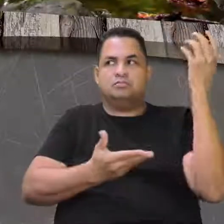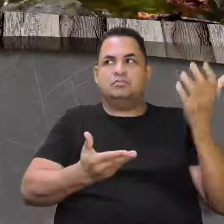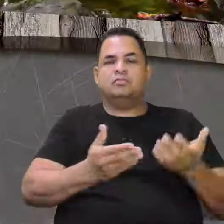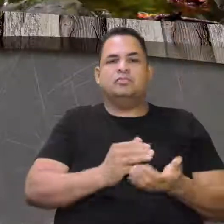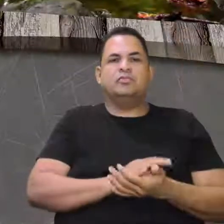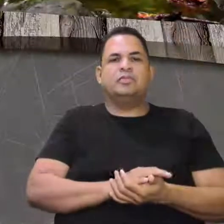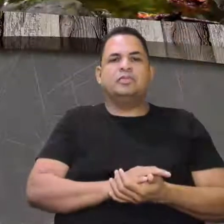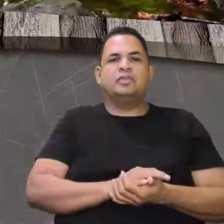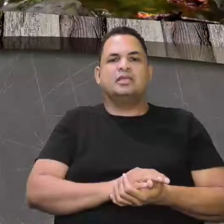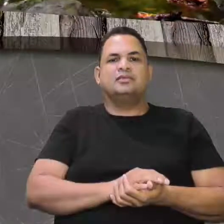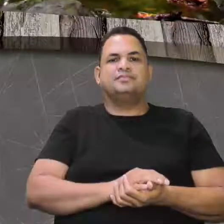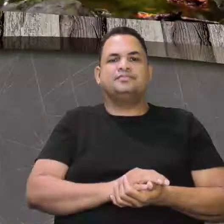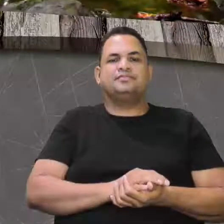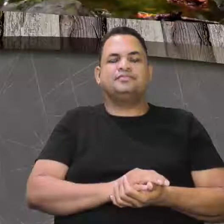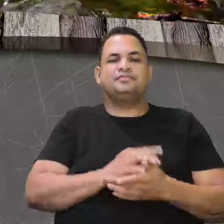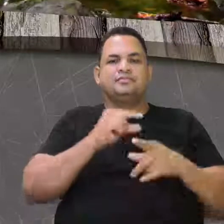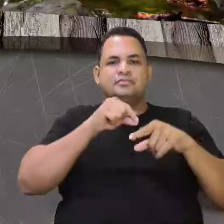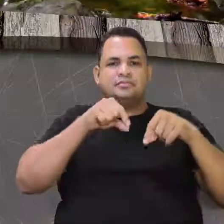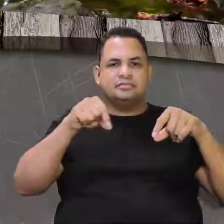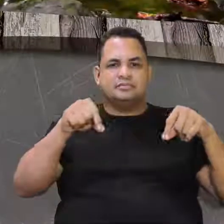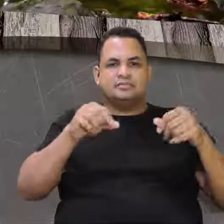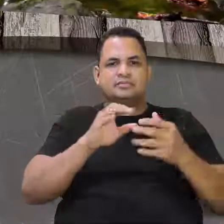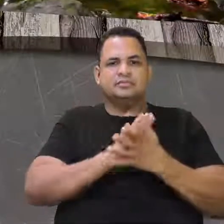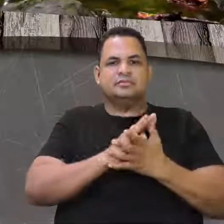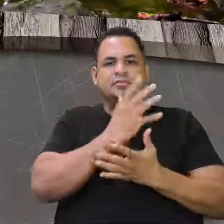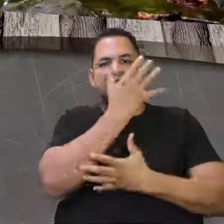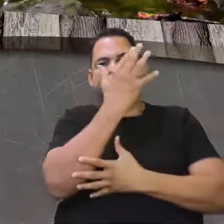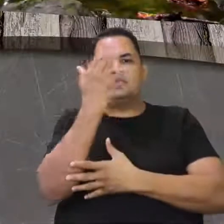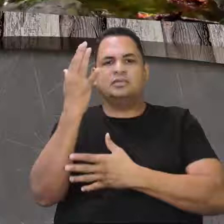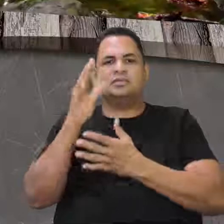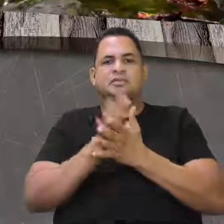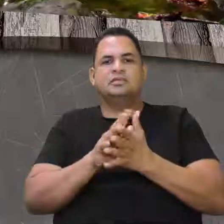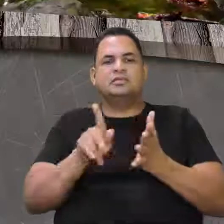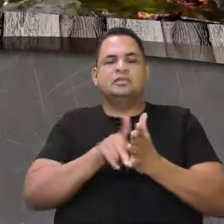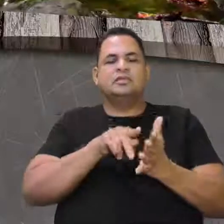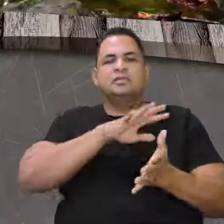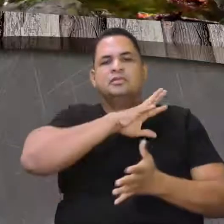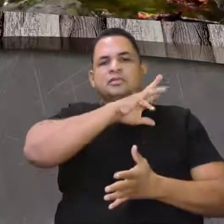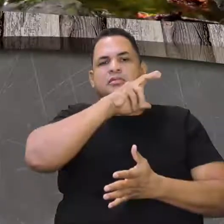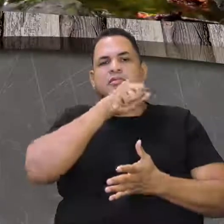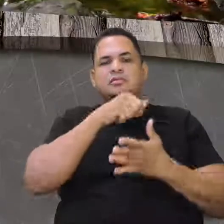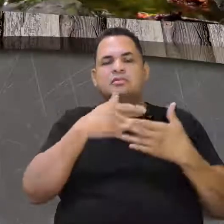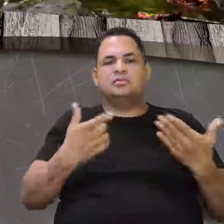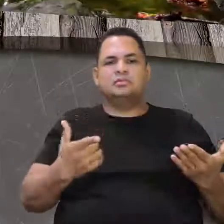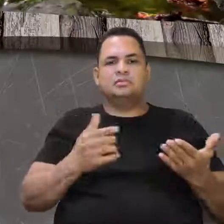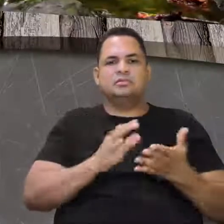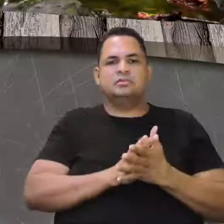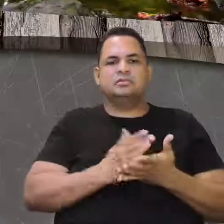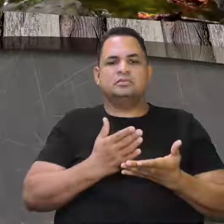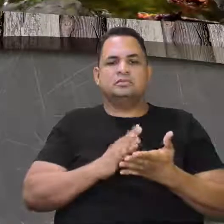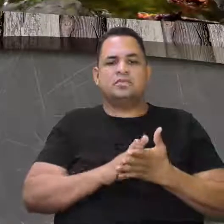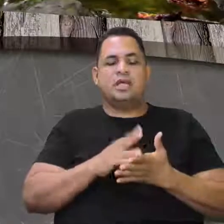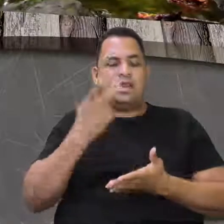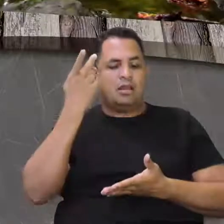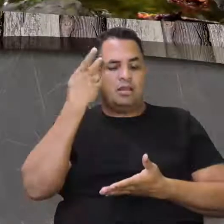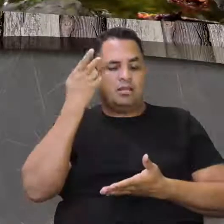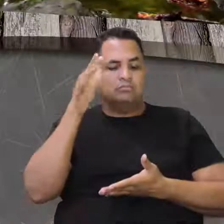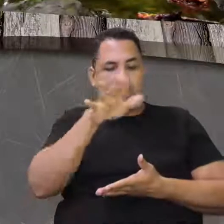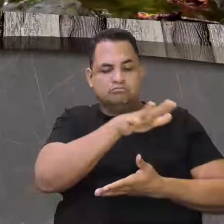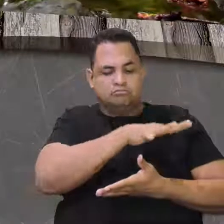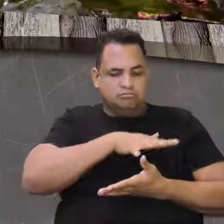Queridos, sementes, vegetais, os próprios animais são patrimônio